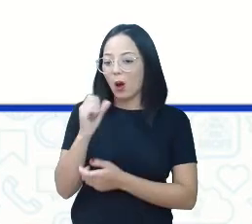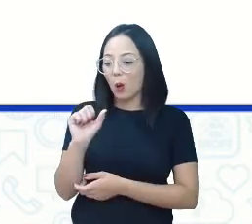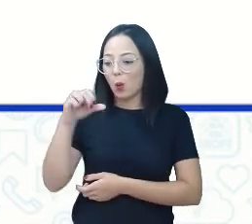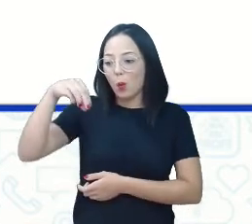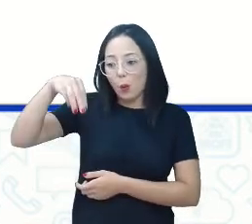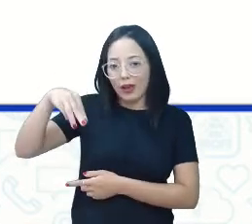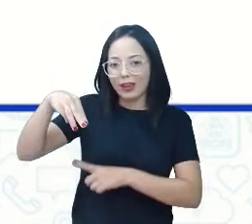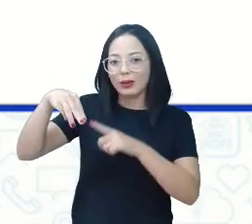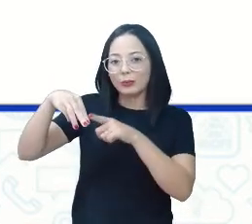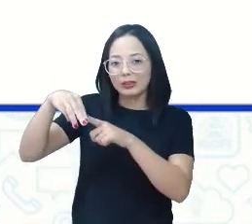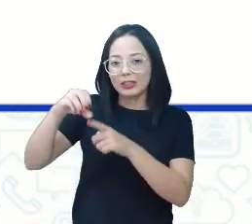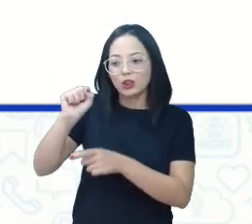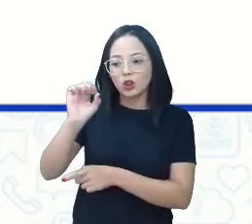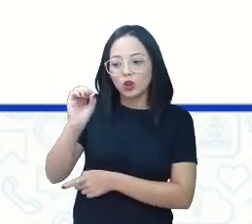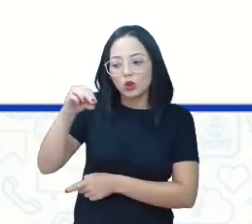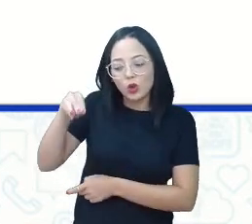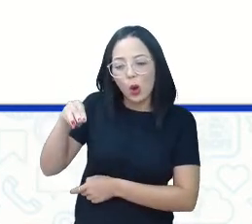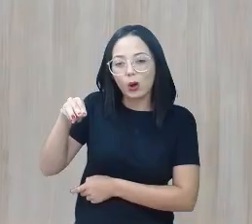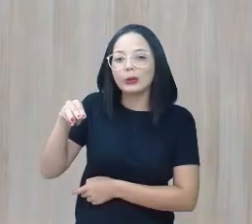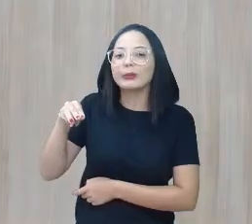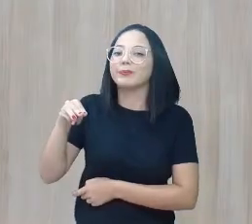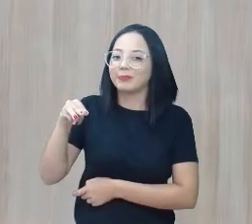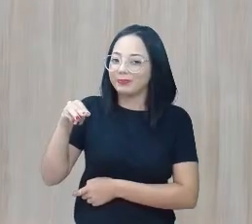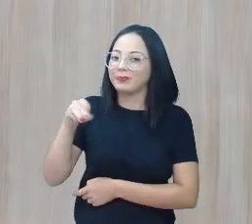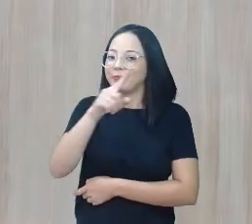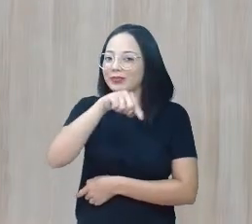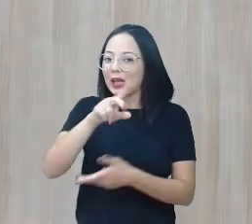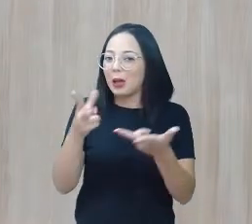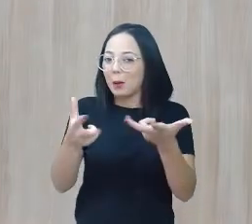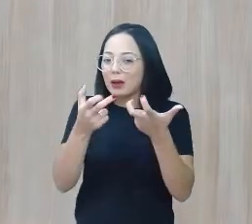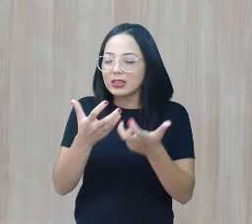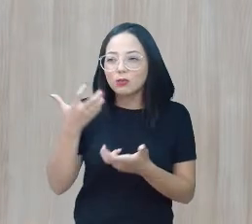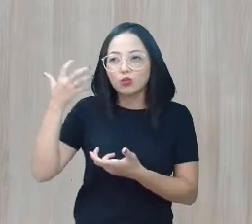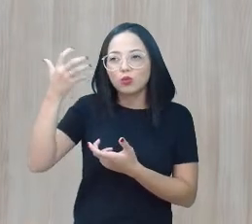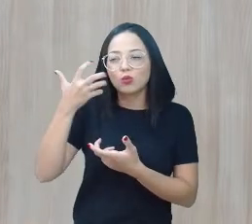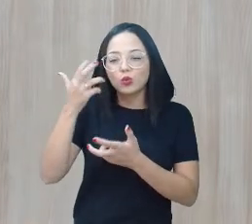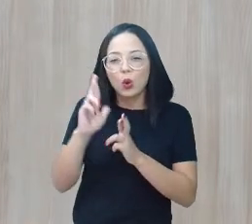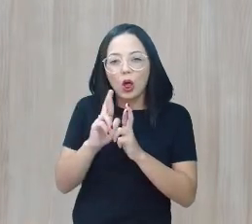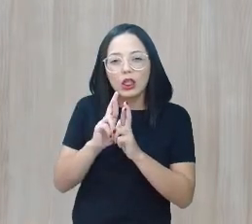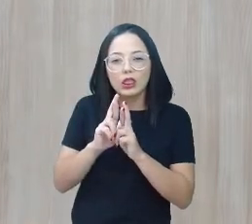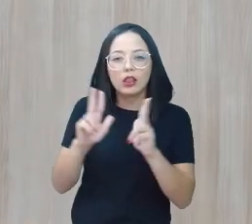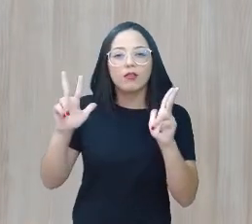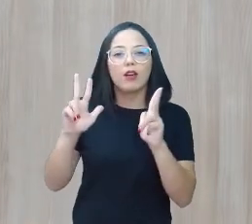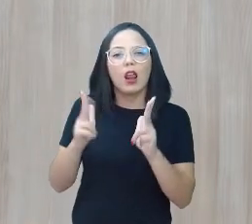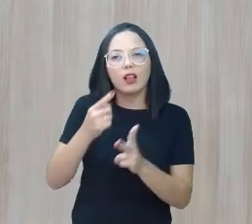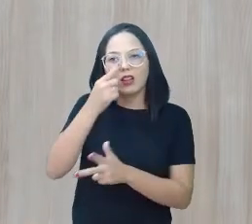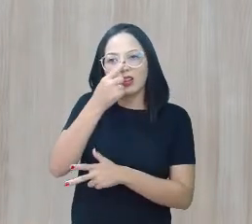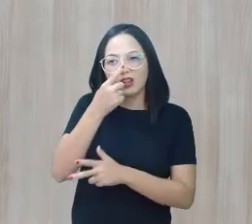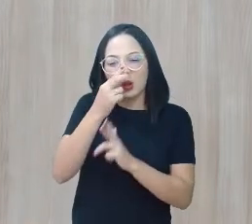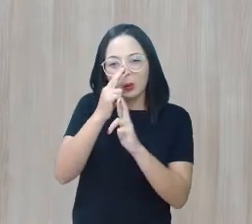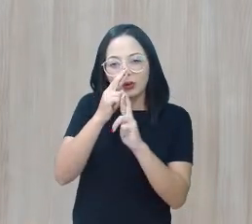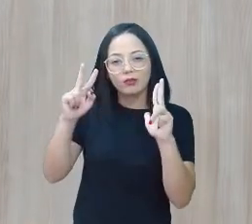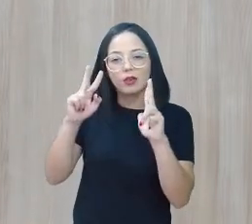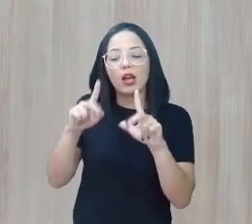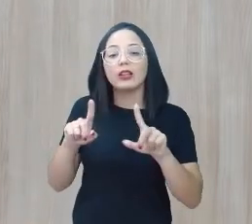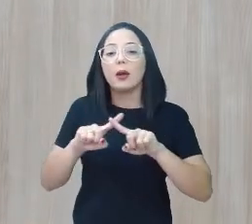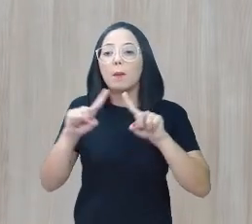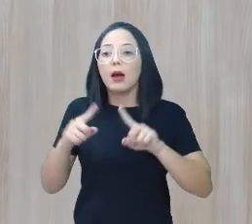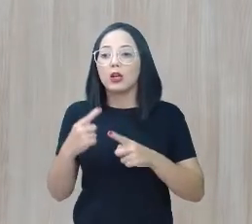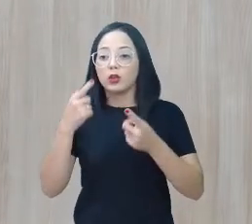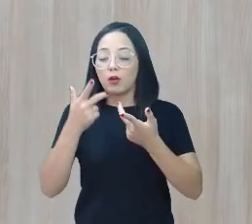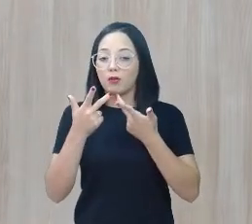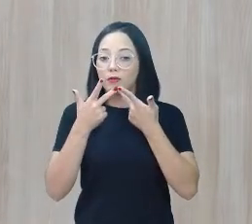B, não é, sobrancelha. Vocês percebem que é um som mais fechado, nasal, não é? E aí, quando